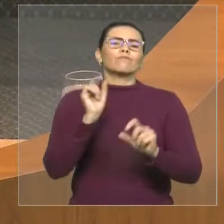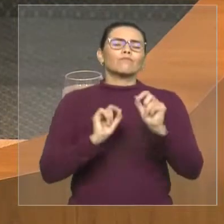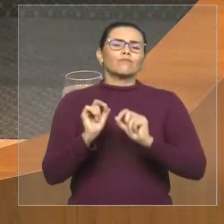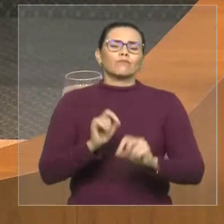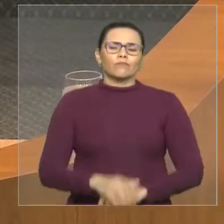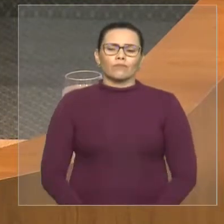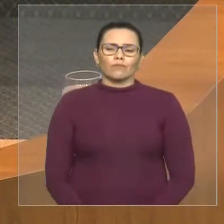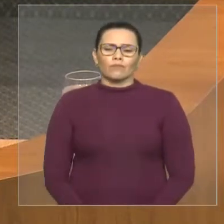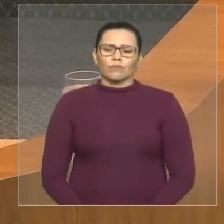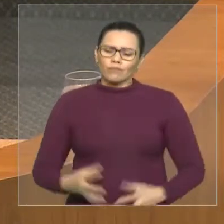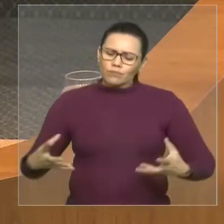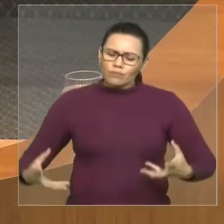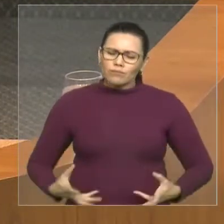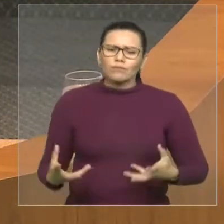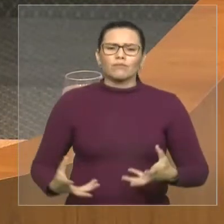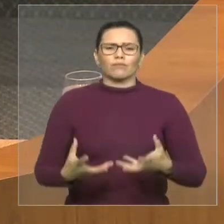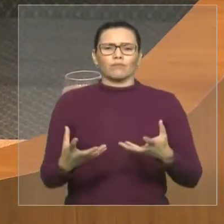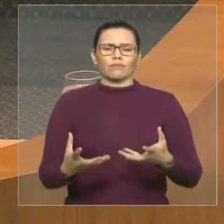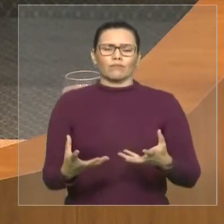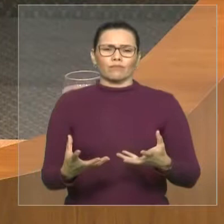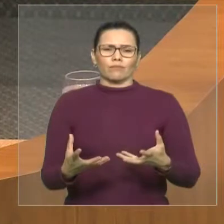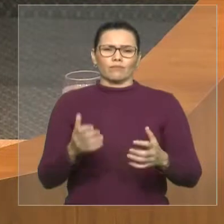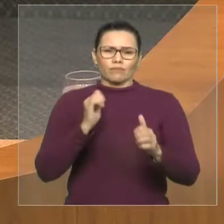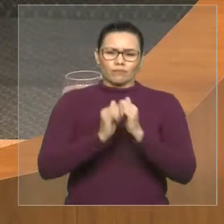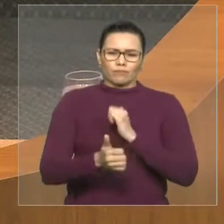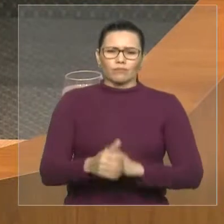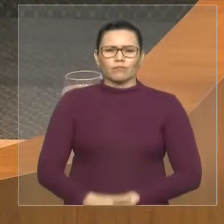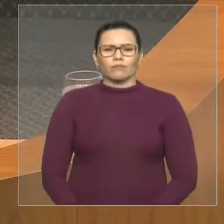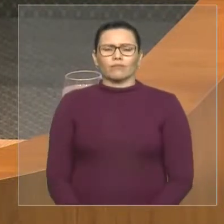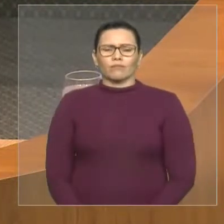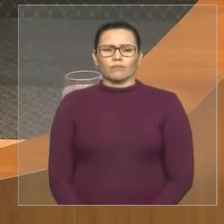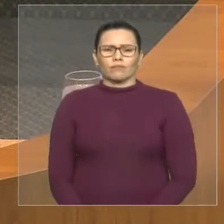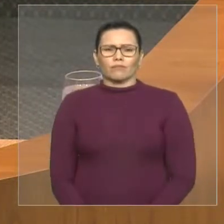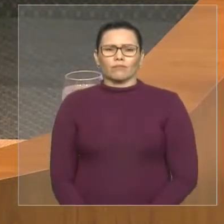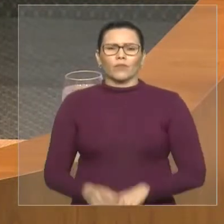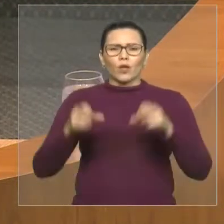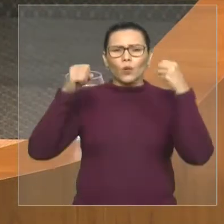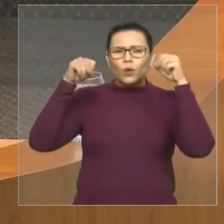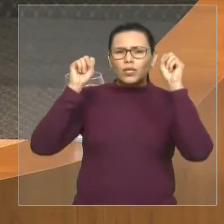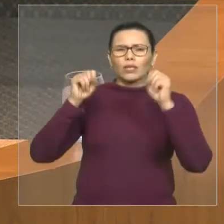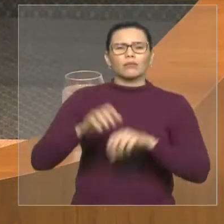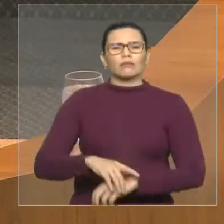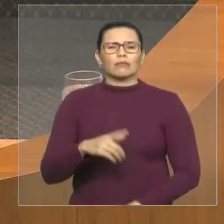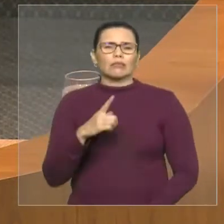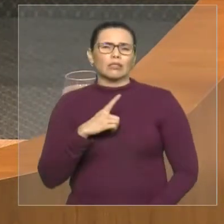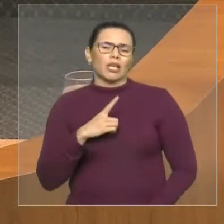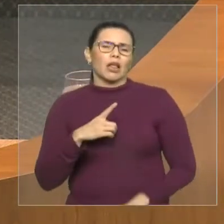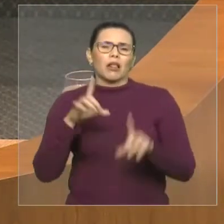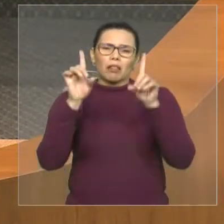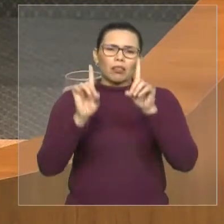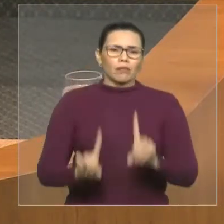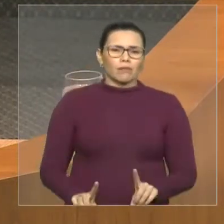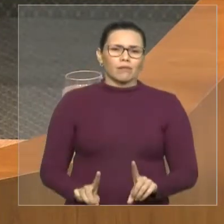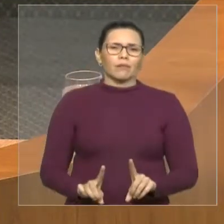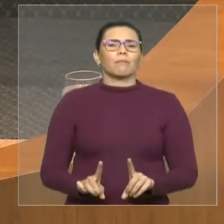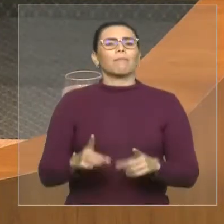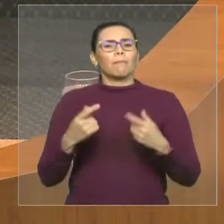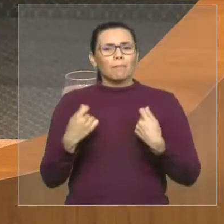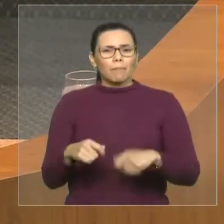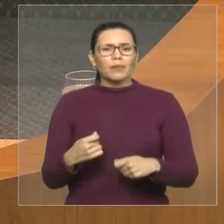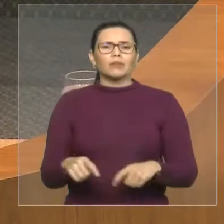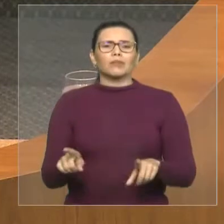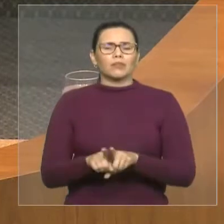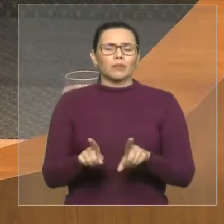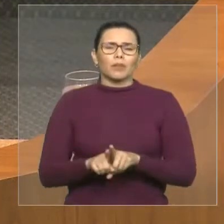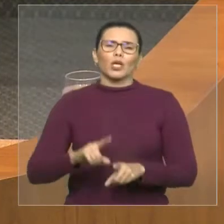para-desporto. Os atletas que possuem algum tipo de deficiência também precisam ter o seu talento